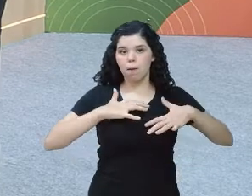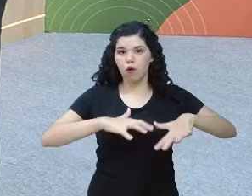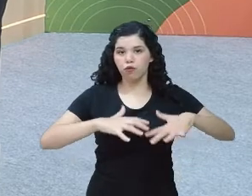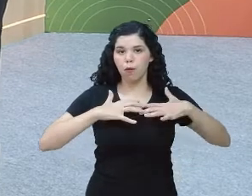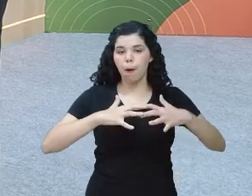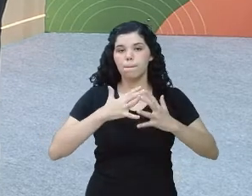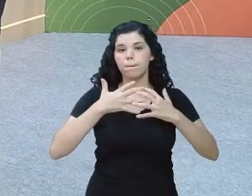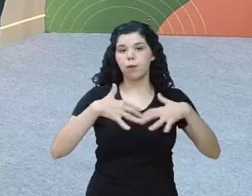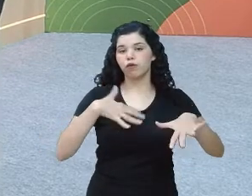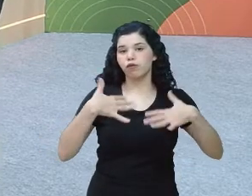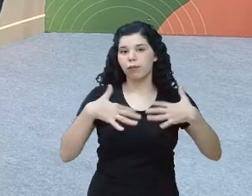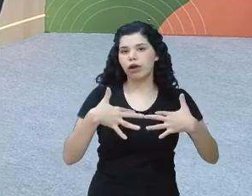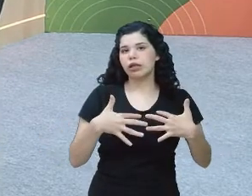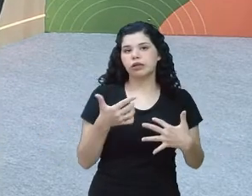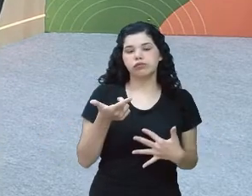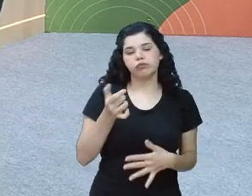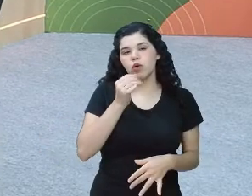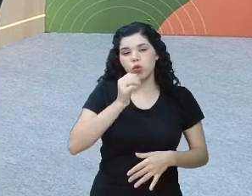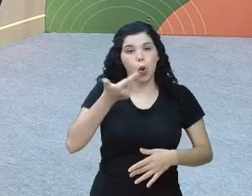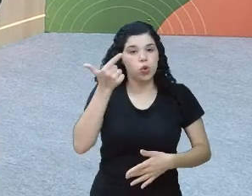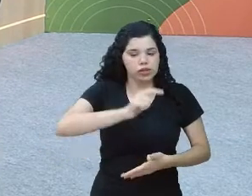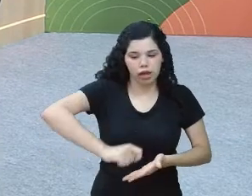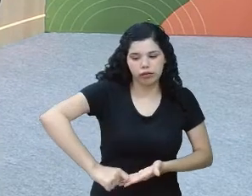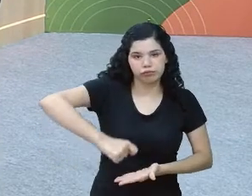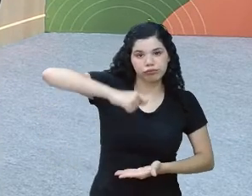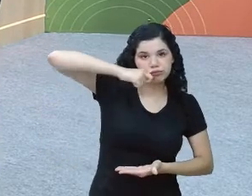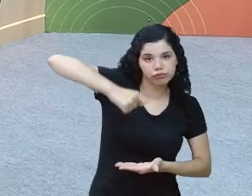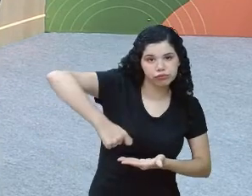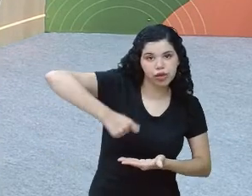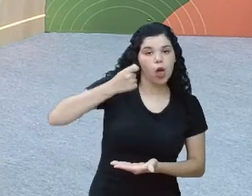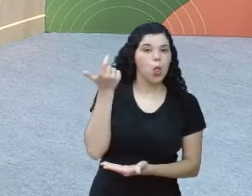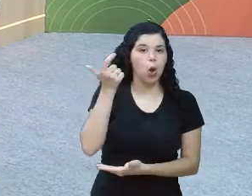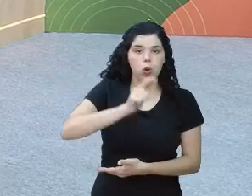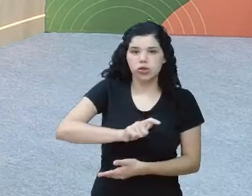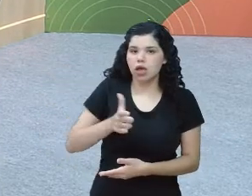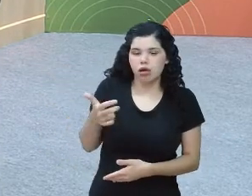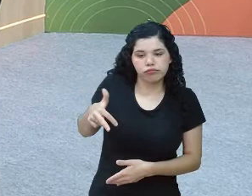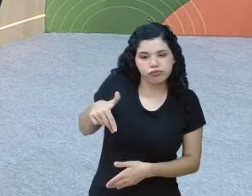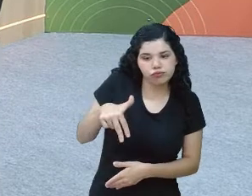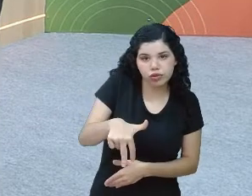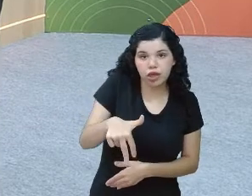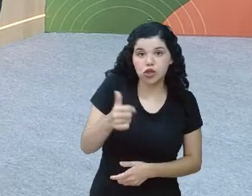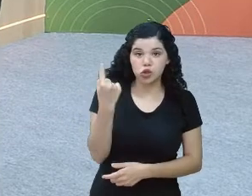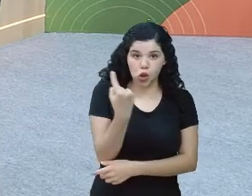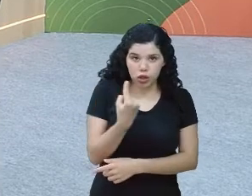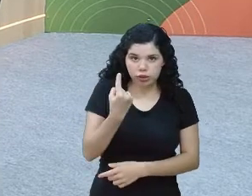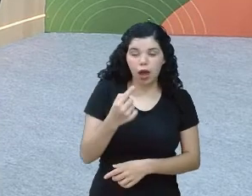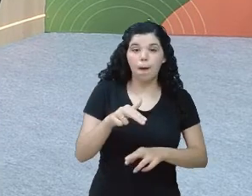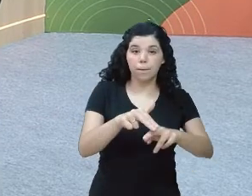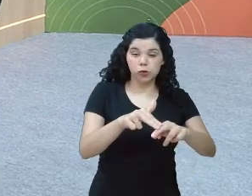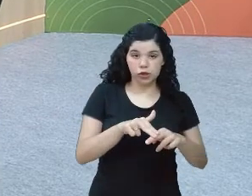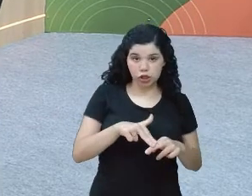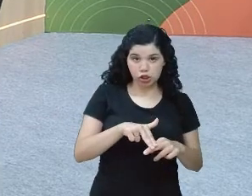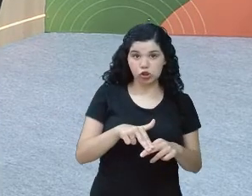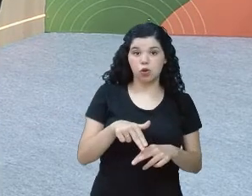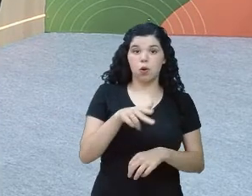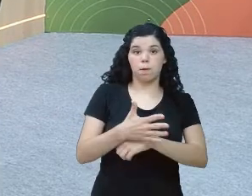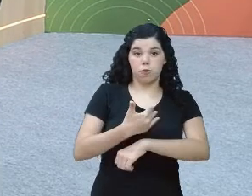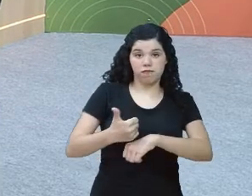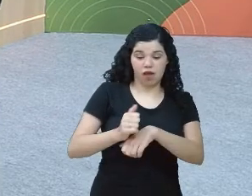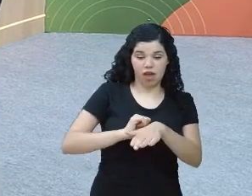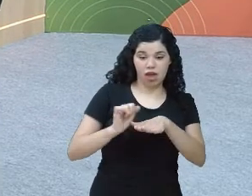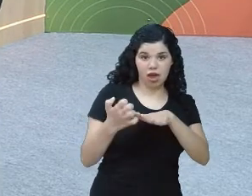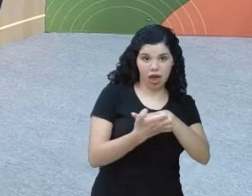motora, que ele não consiga se alimentar, que ele não consiga caminhar sozinho, então o profissional do AEE também entra em